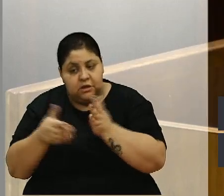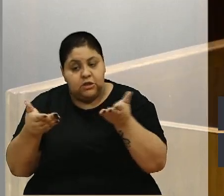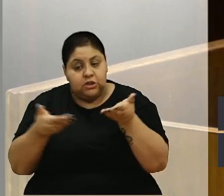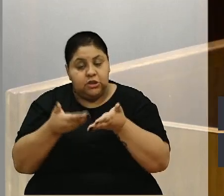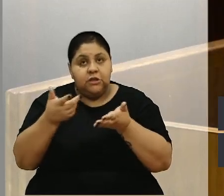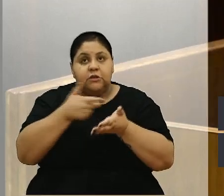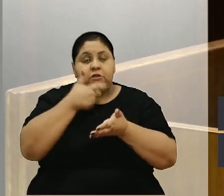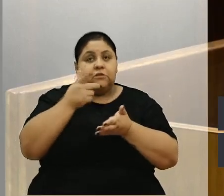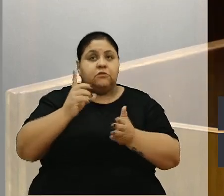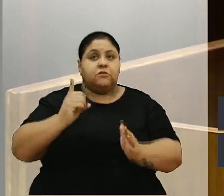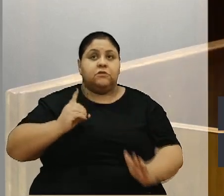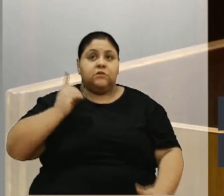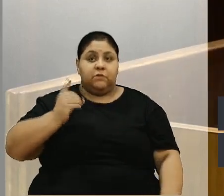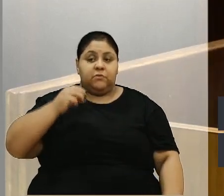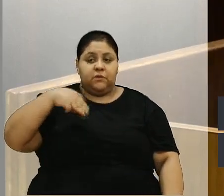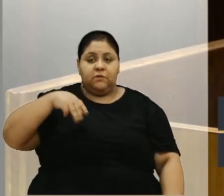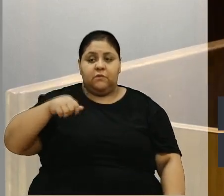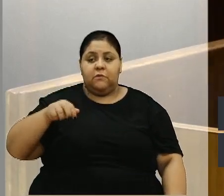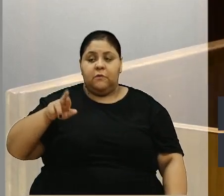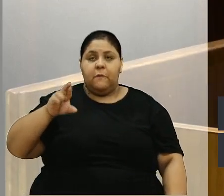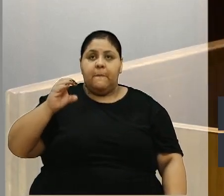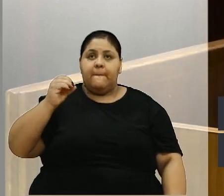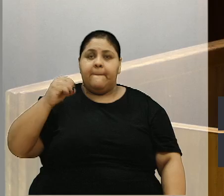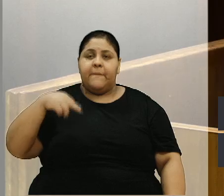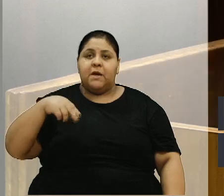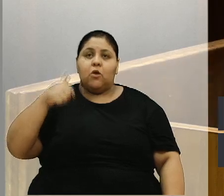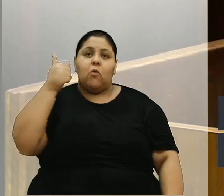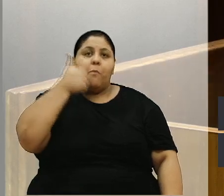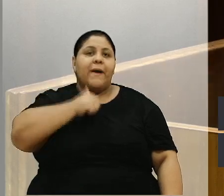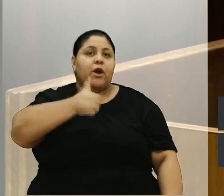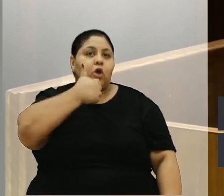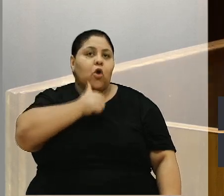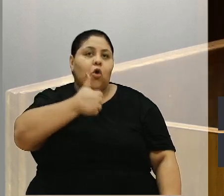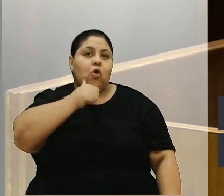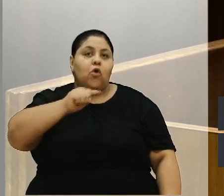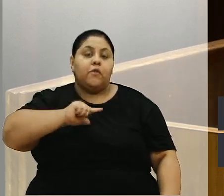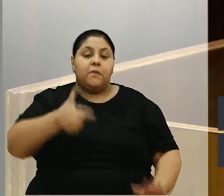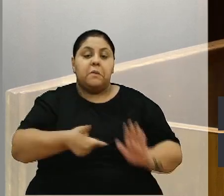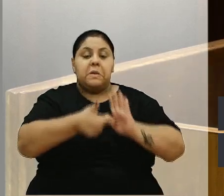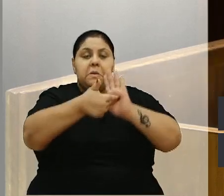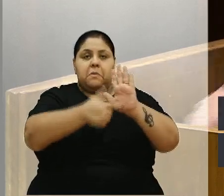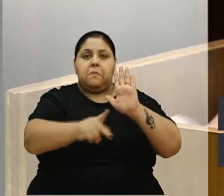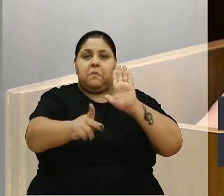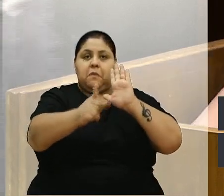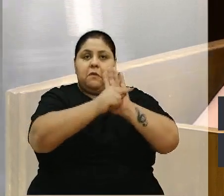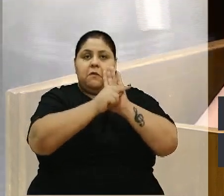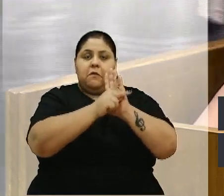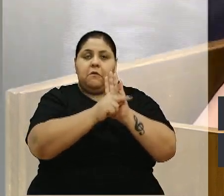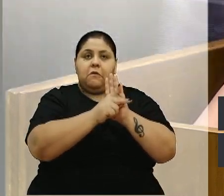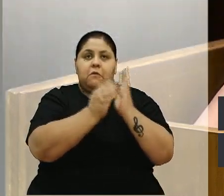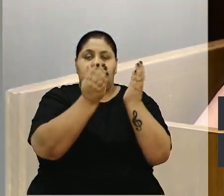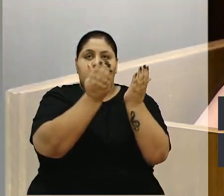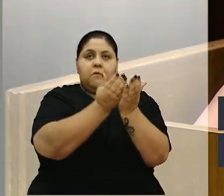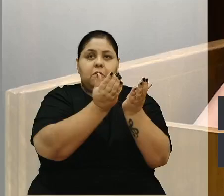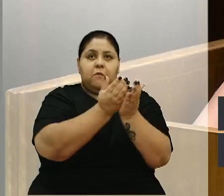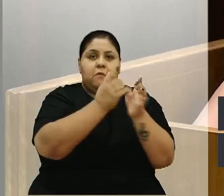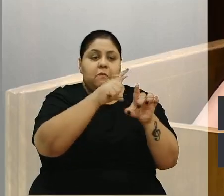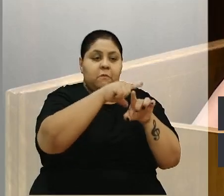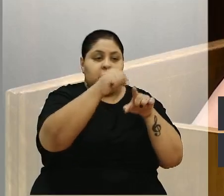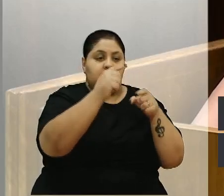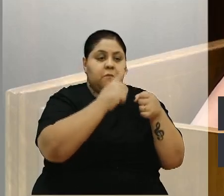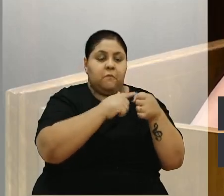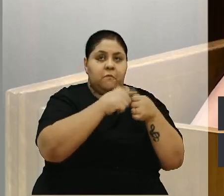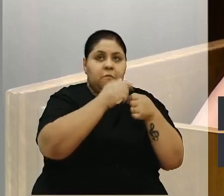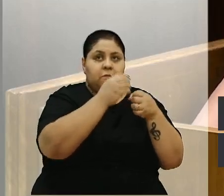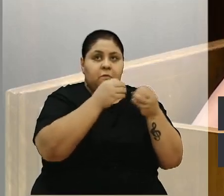até com o deputado Marcon, tem como apresentar um projeto que aonde esses estudantes saiam da sua cidade,